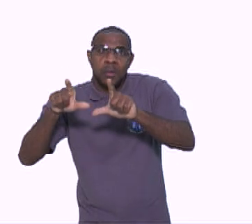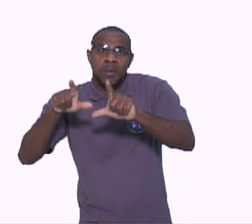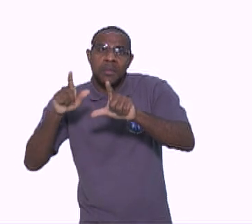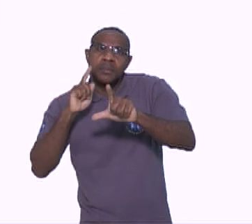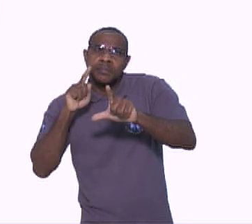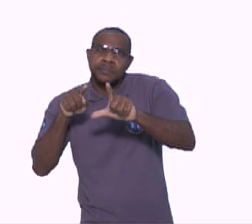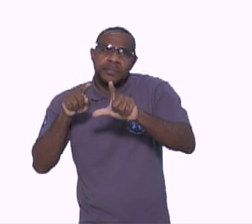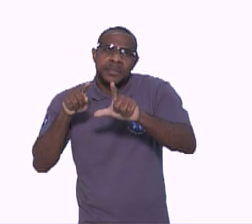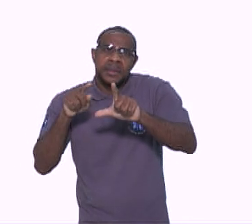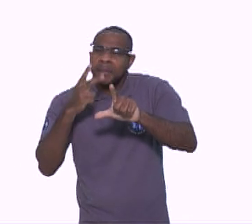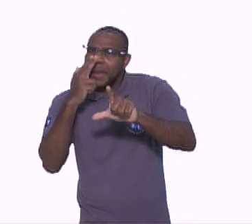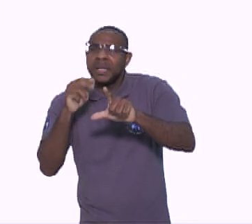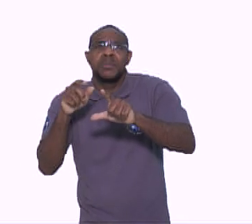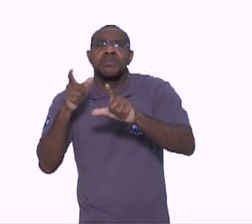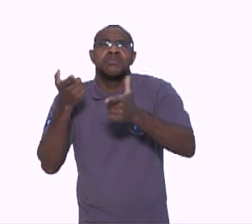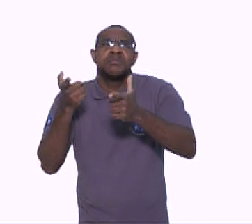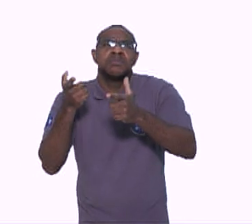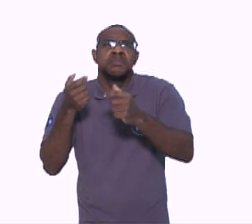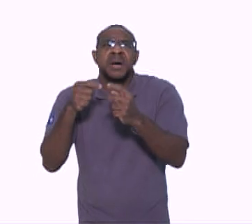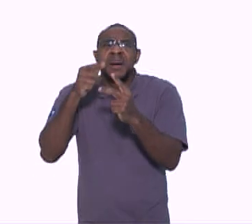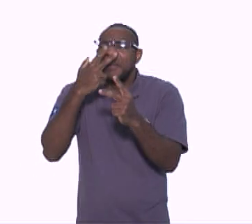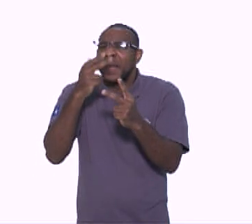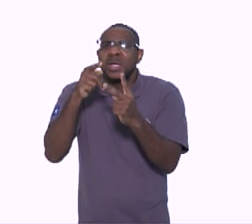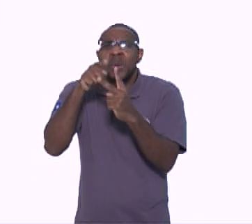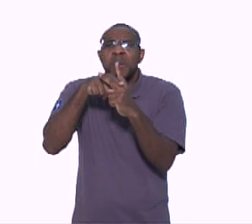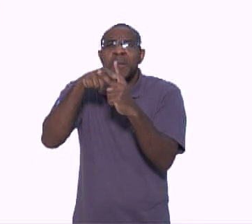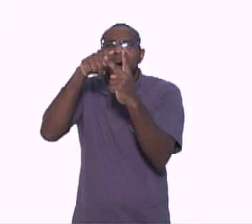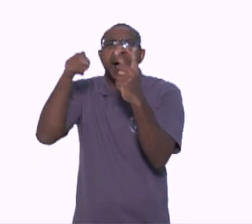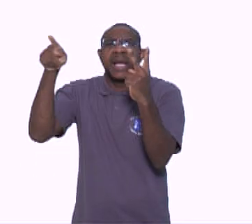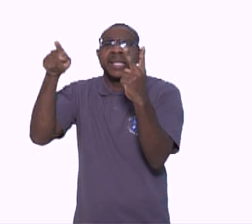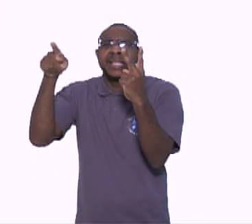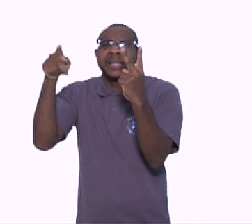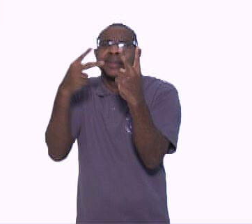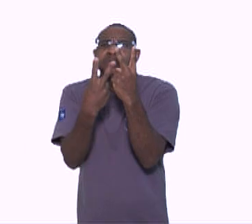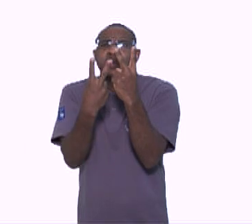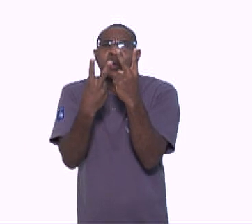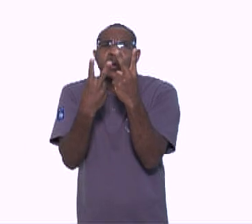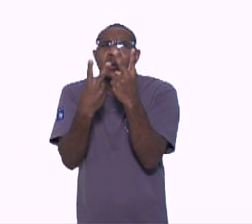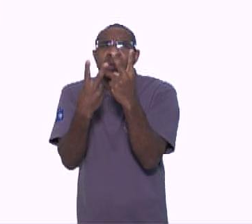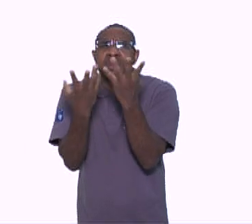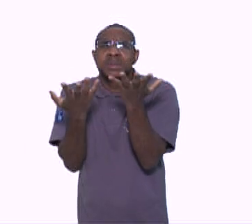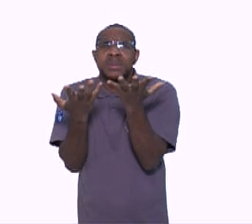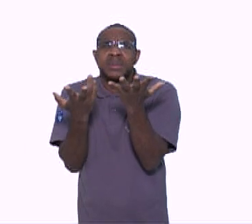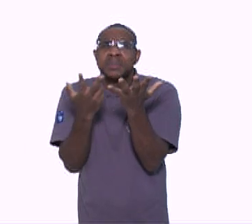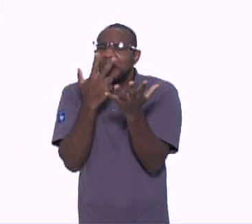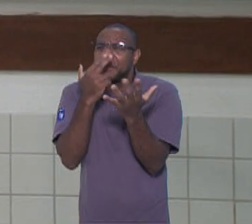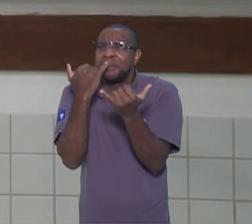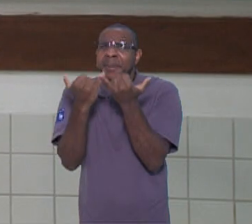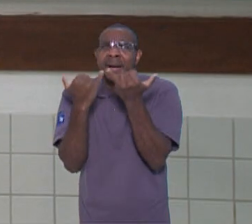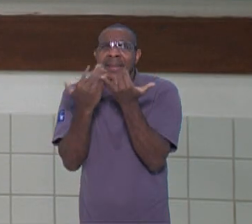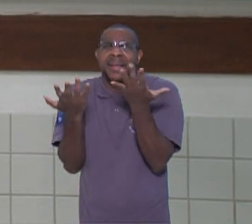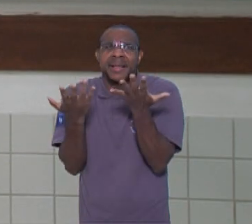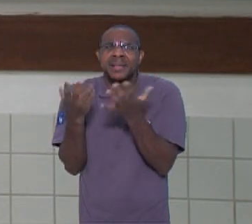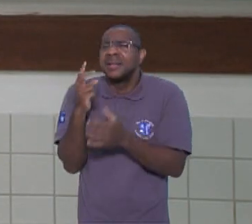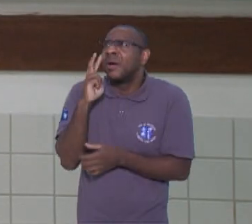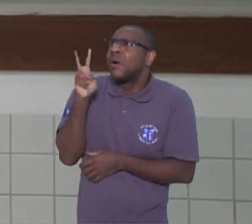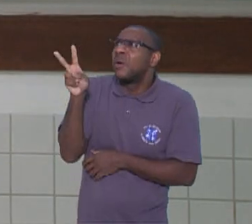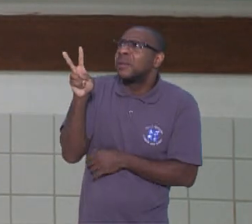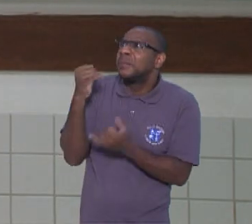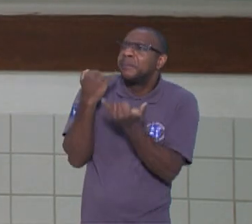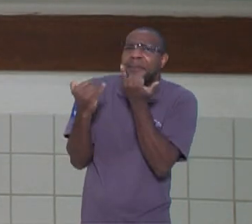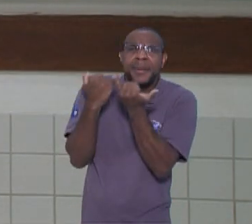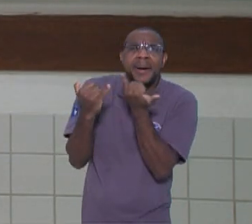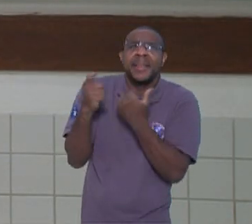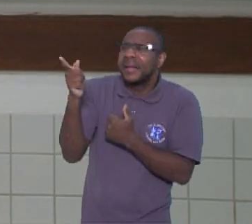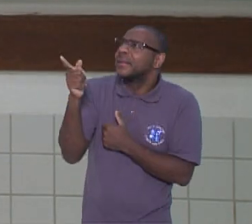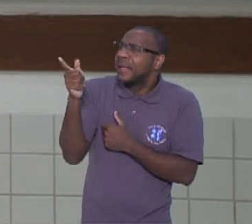uma raiz quadrada de 2, esquisito, imaginou uma tabuada de pedra, que horror, né? Mas